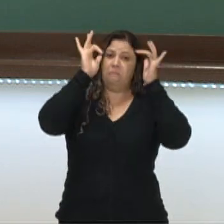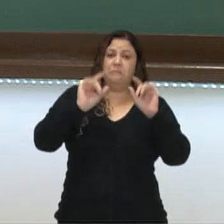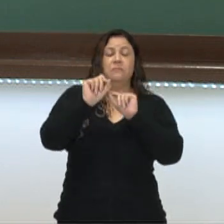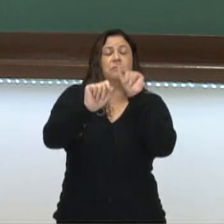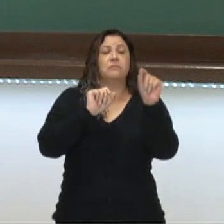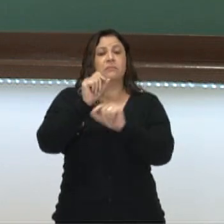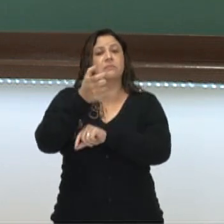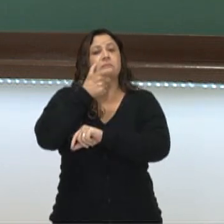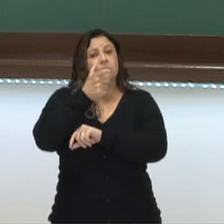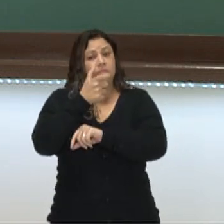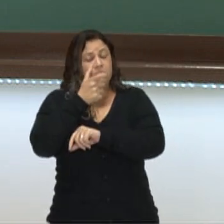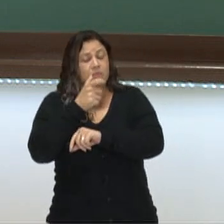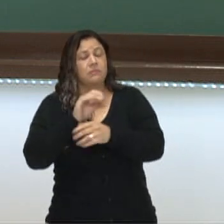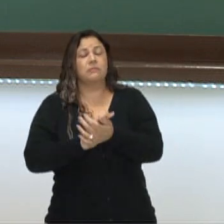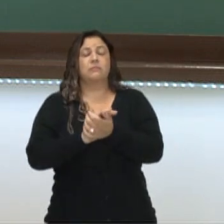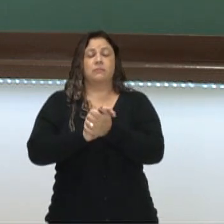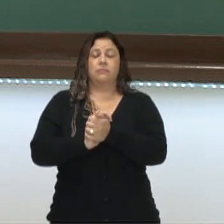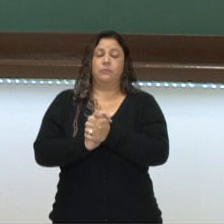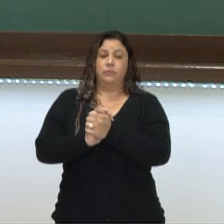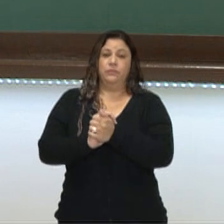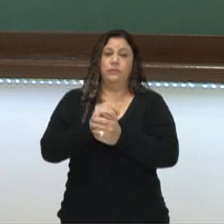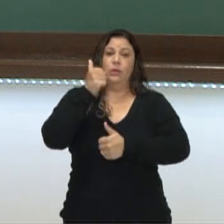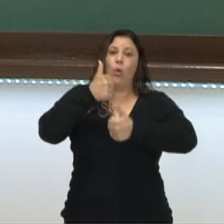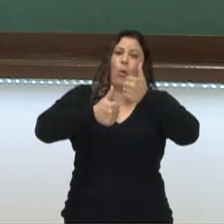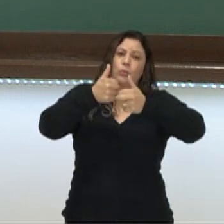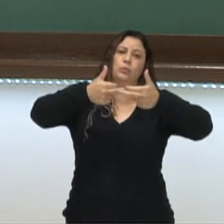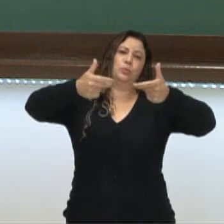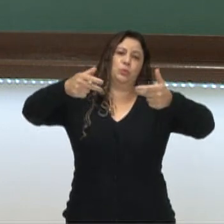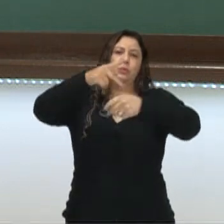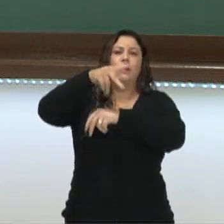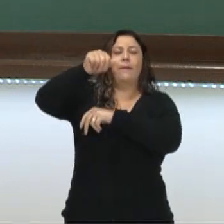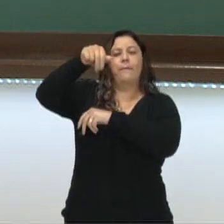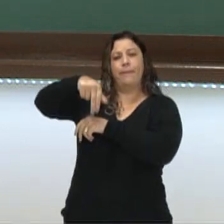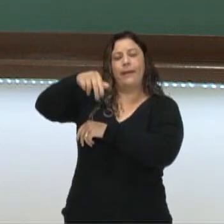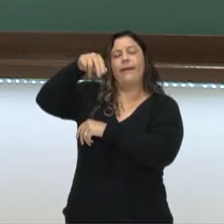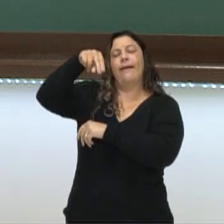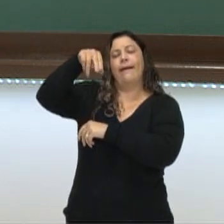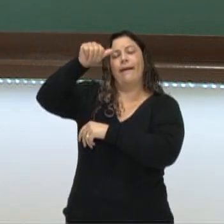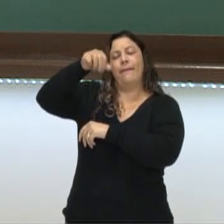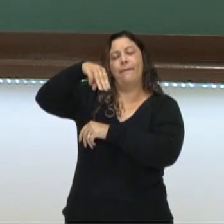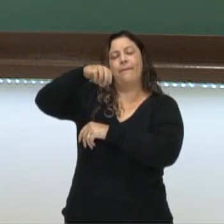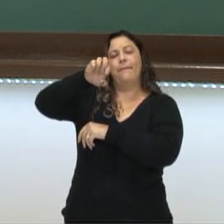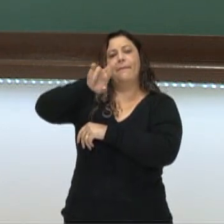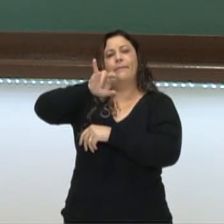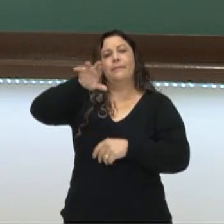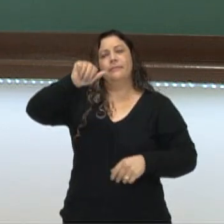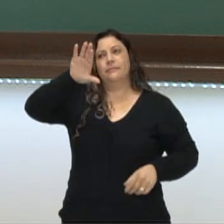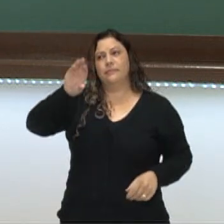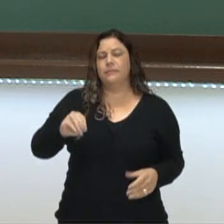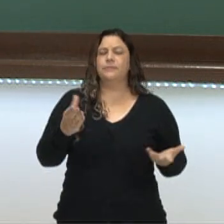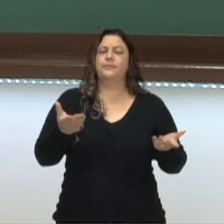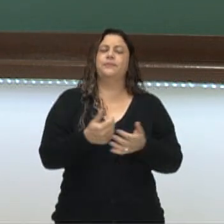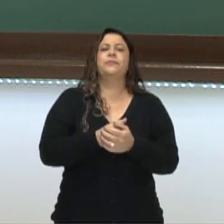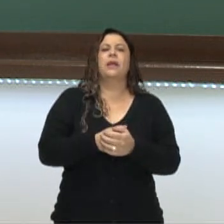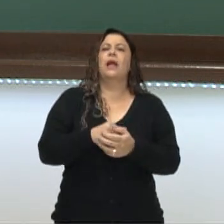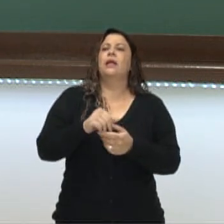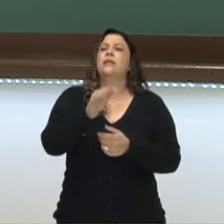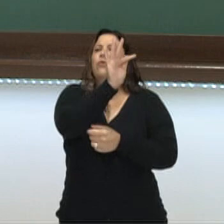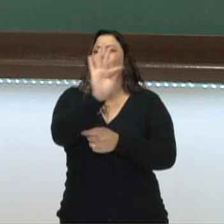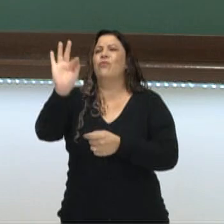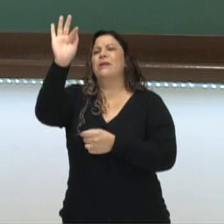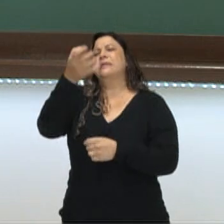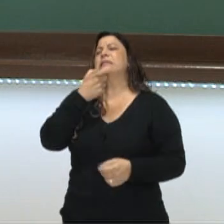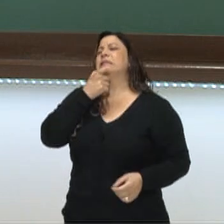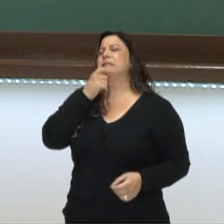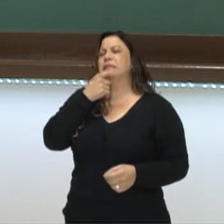assistiu alguma vez Pan-Americano, e daí mostra, assim, sempre as plaquinhas escritas em francês, em inglês, ali